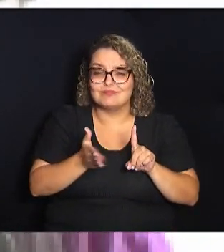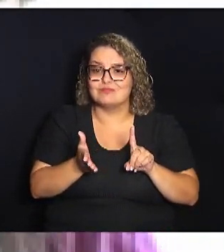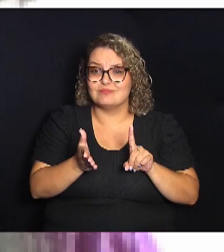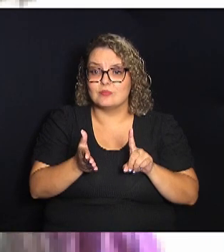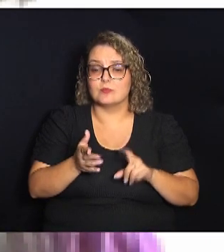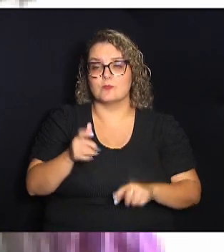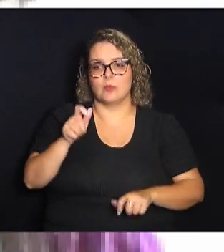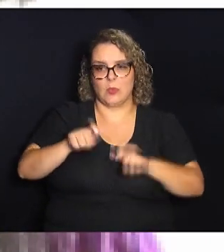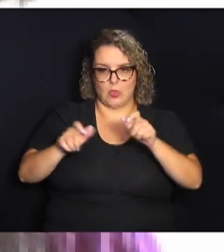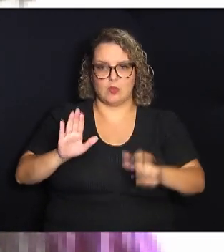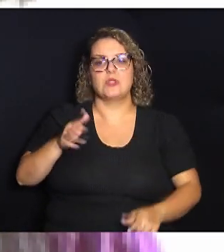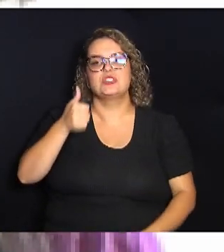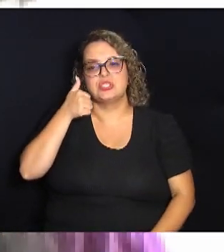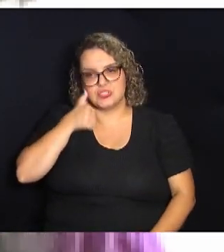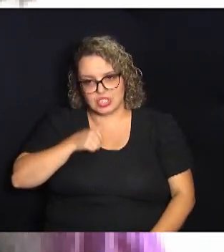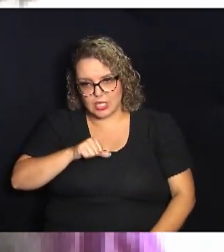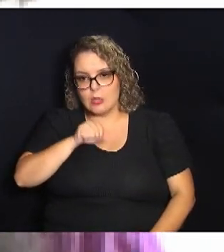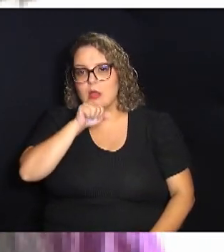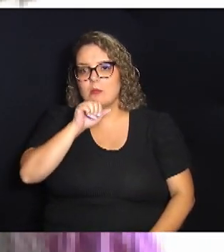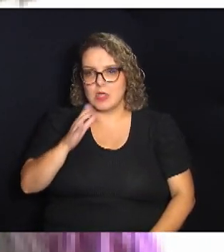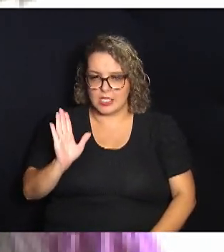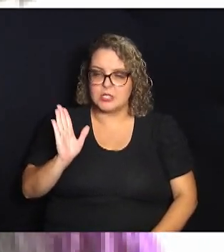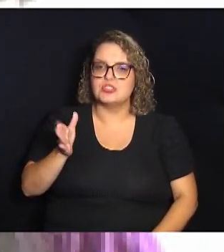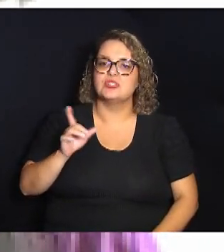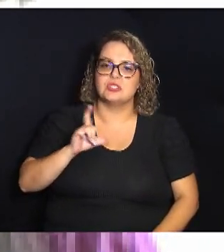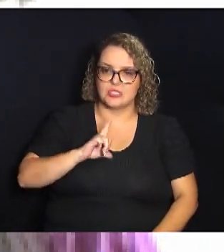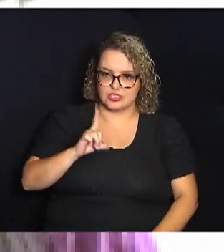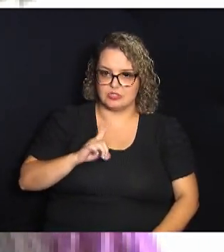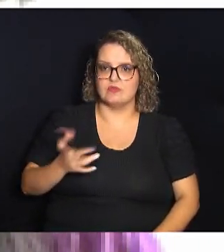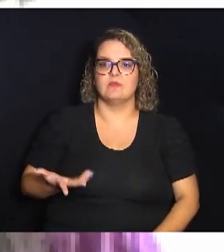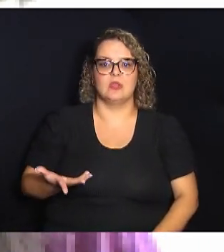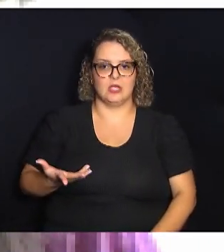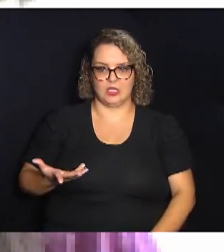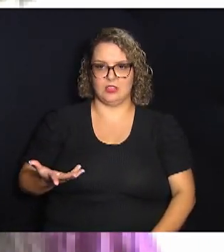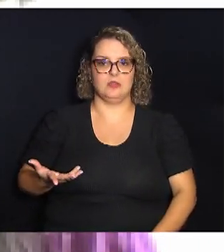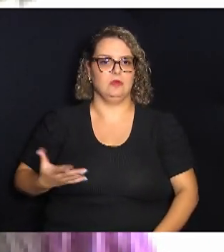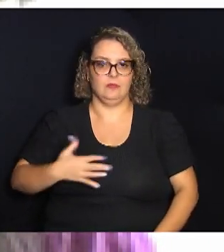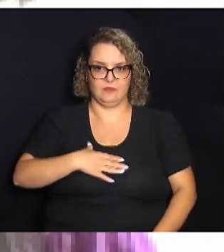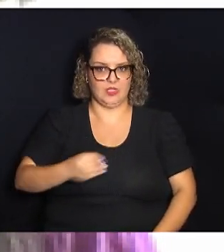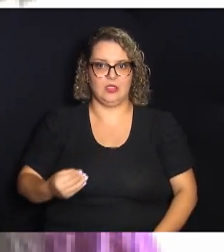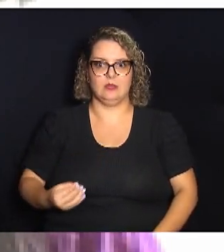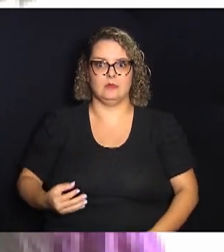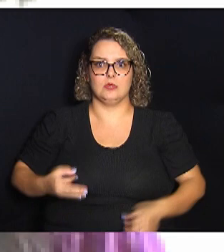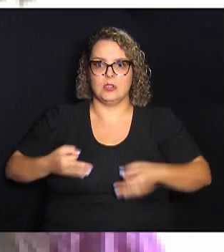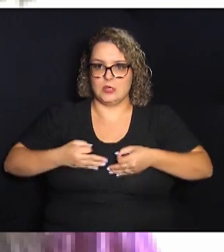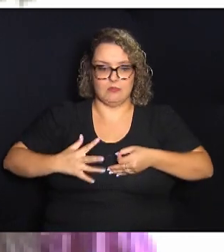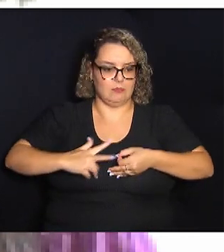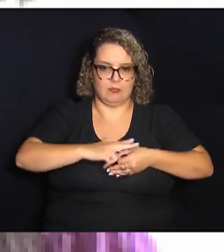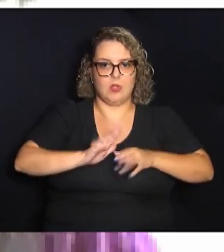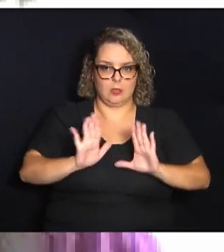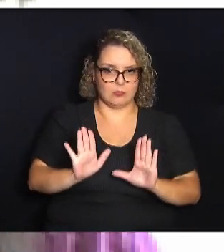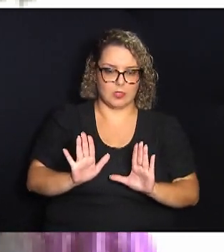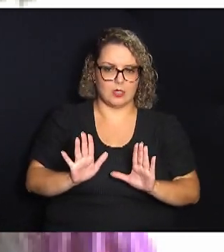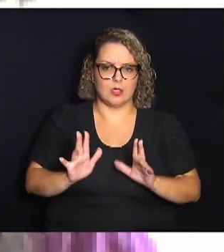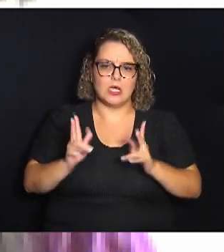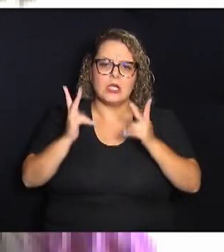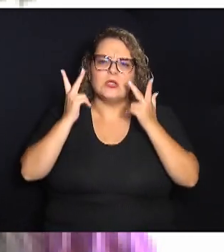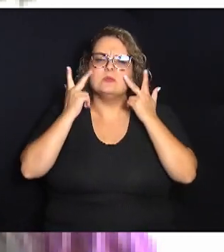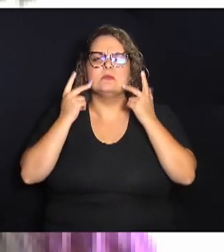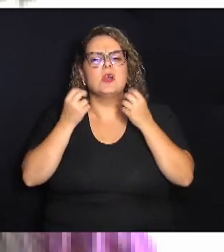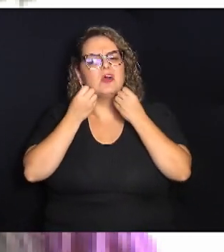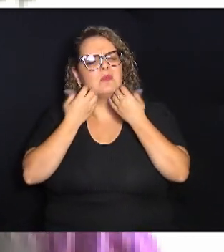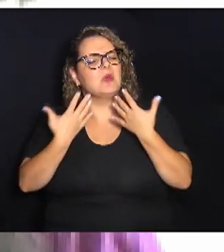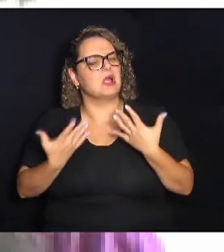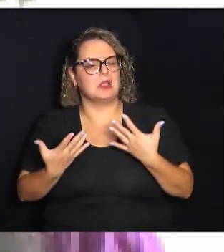são mães, que já tiveram seus filhos e fizeram cirurgias, né, para não precisar mais ter filhos, elas geralmente ficam bem, isso